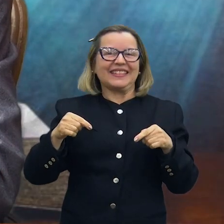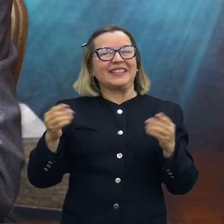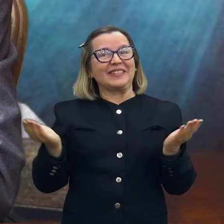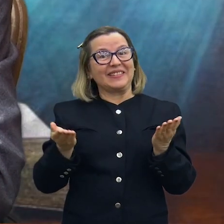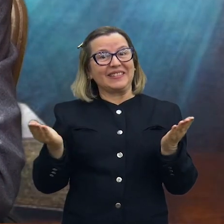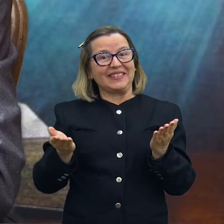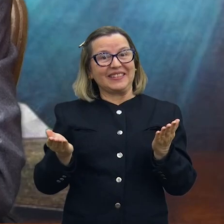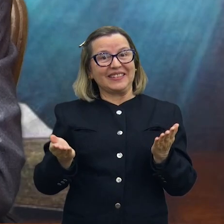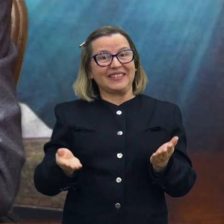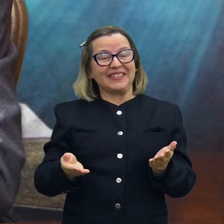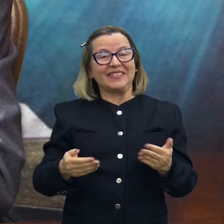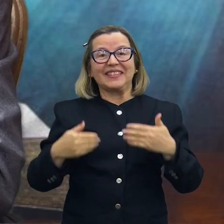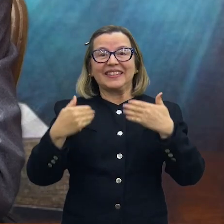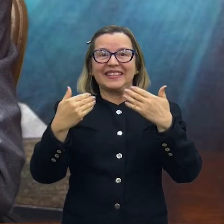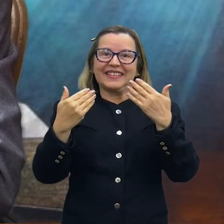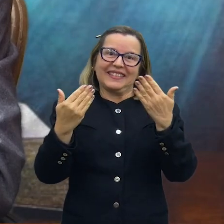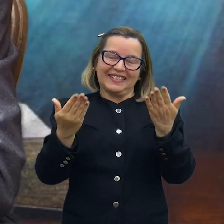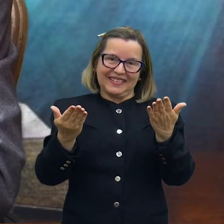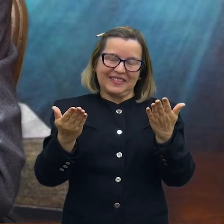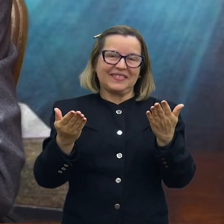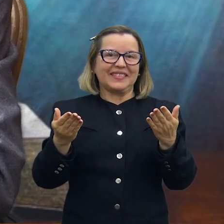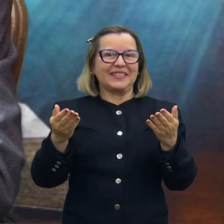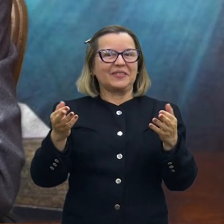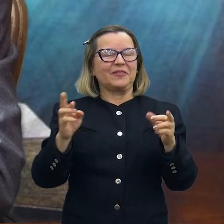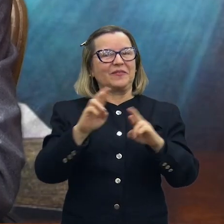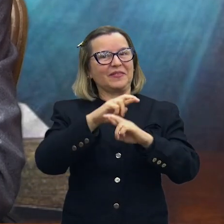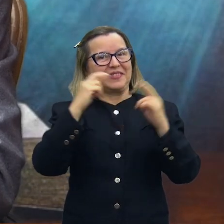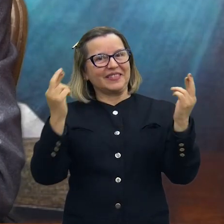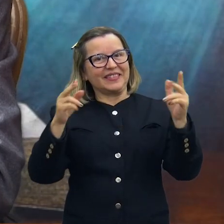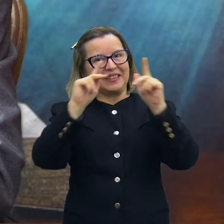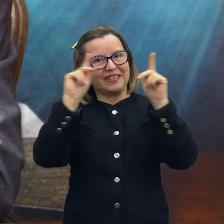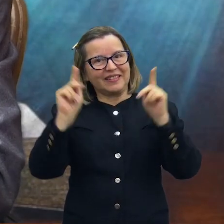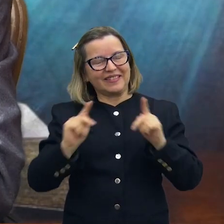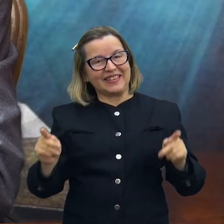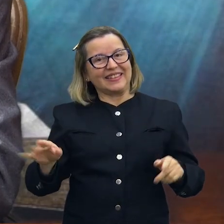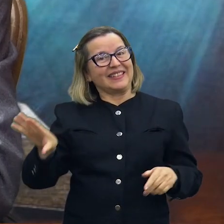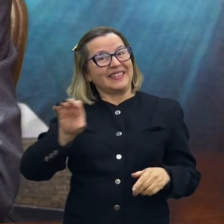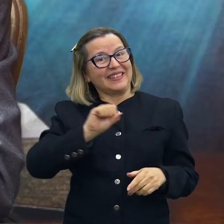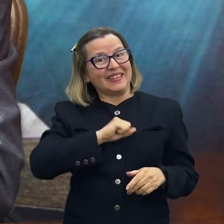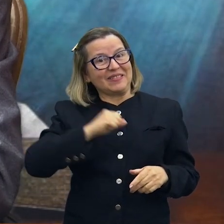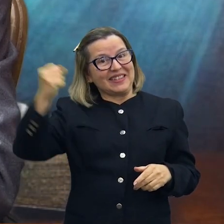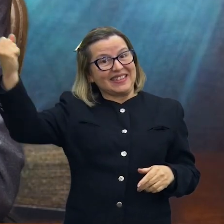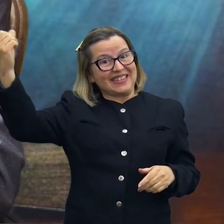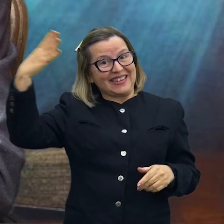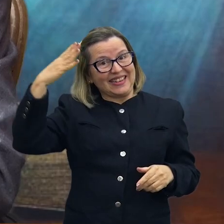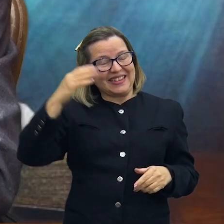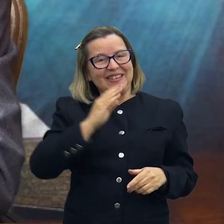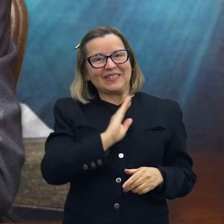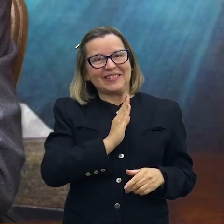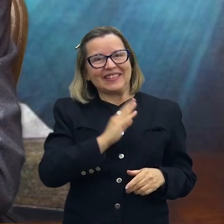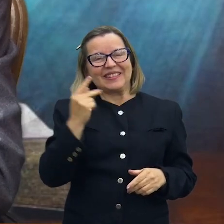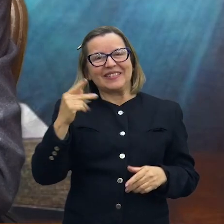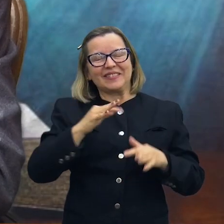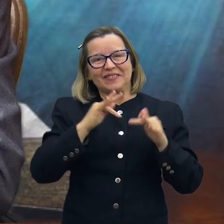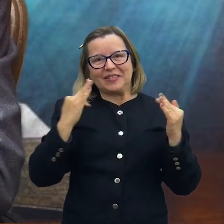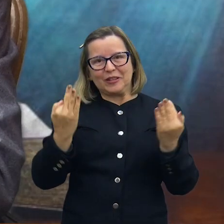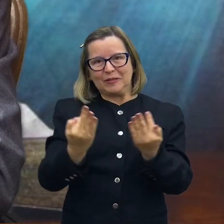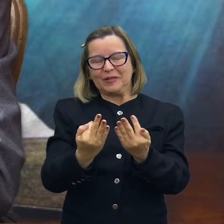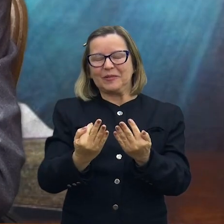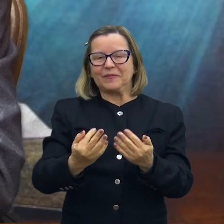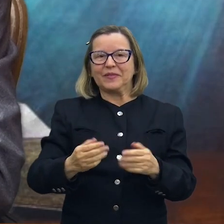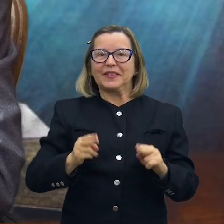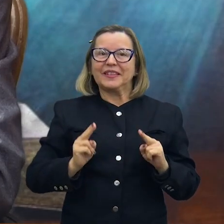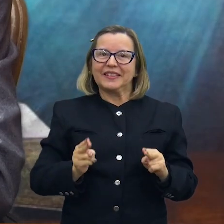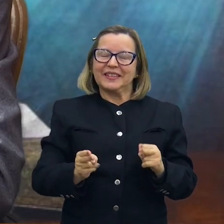hoje vai trazer esperança, paz e amor, graça ao seu coração e da sua família. Amém. Sempre no início